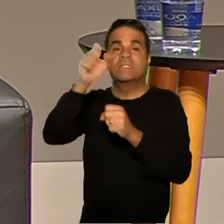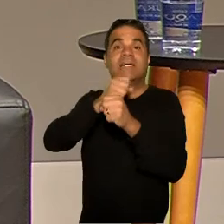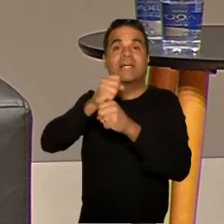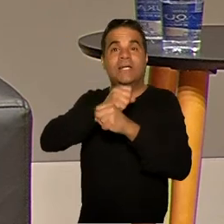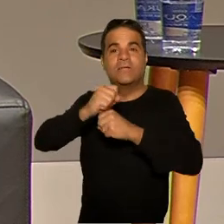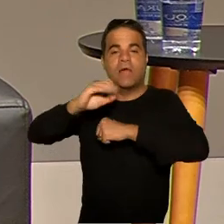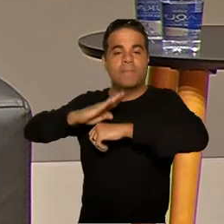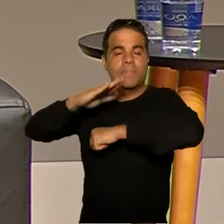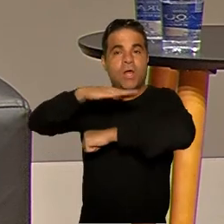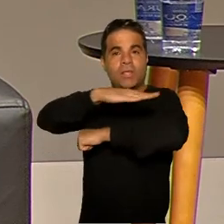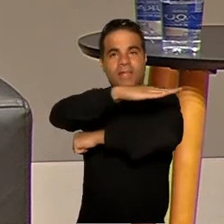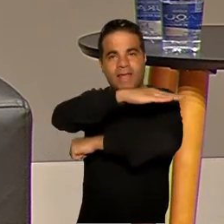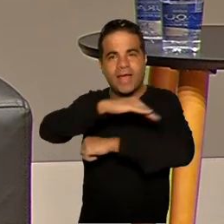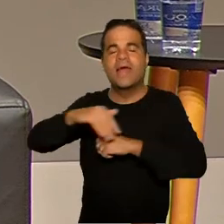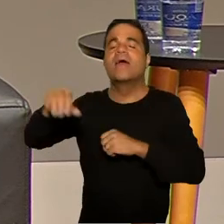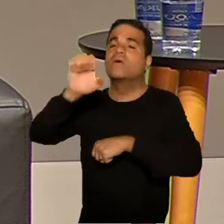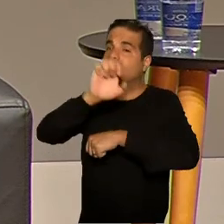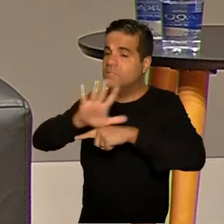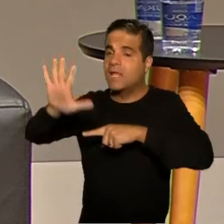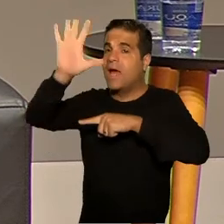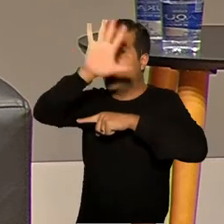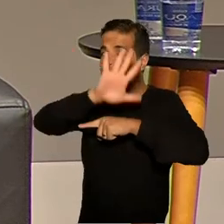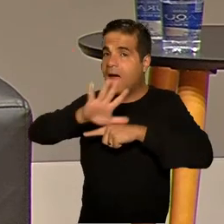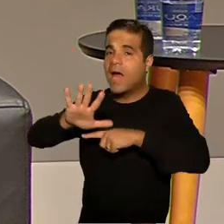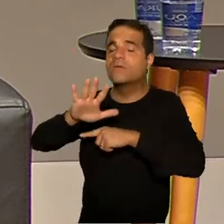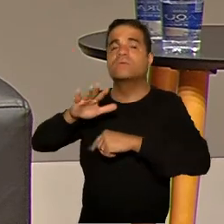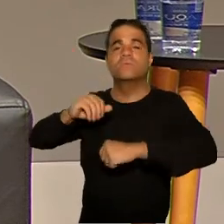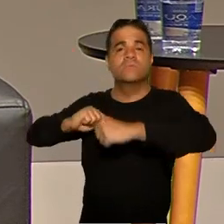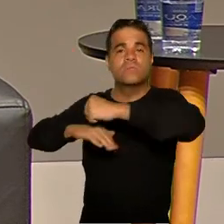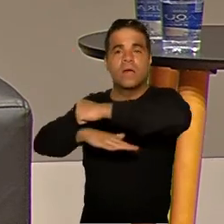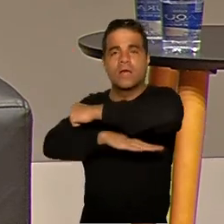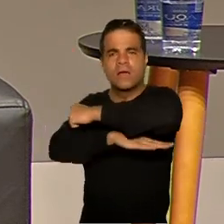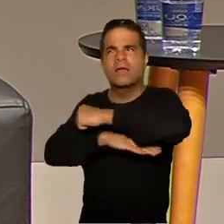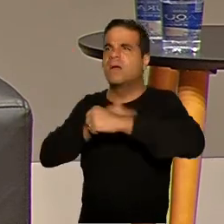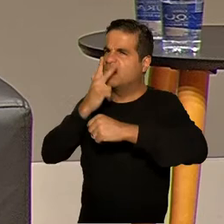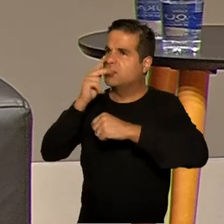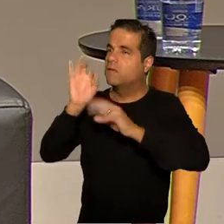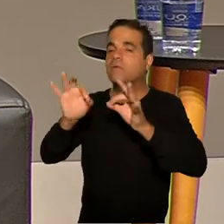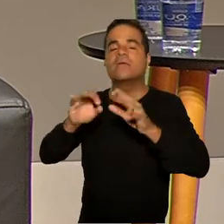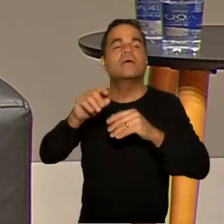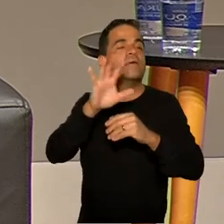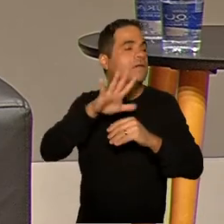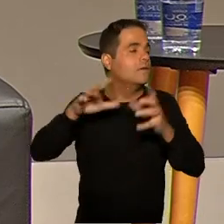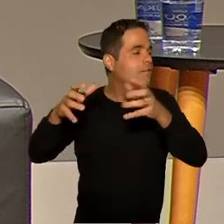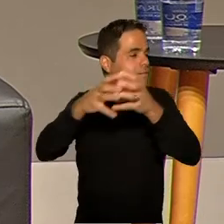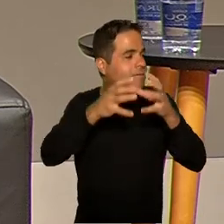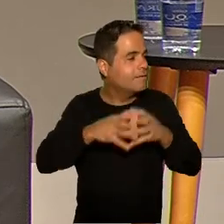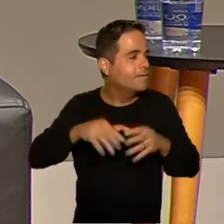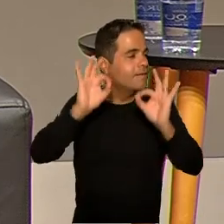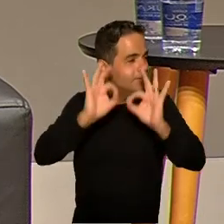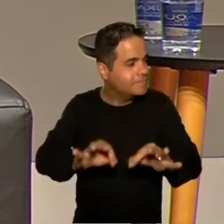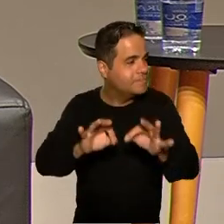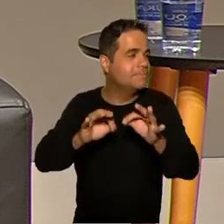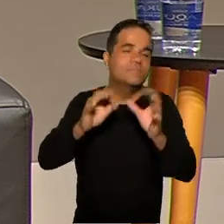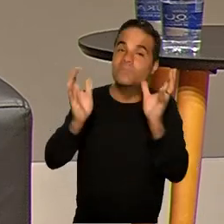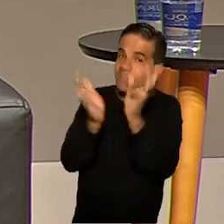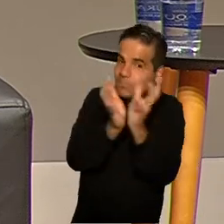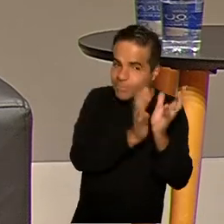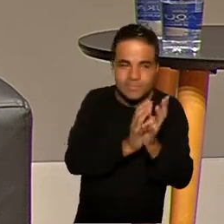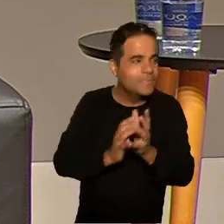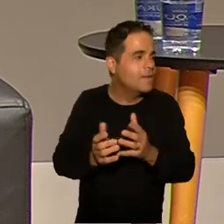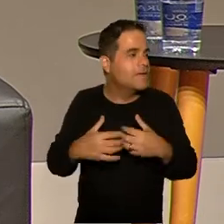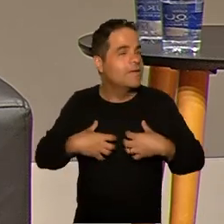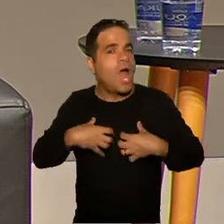pinacoteca do estado momento esse então em que eu atuei junto a diferentes públicos os chamados públicos